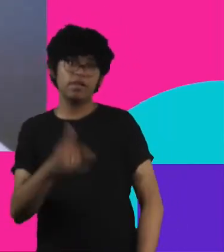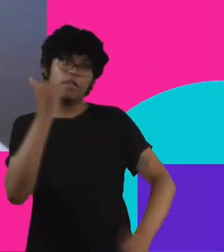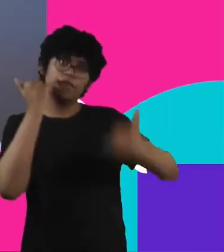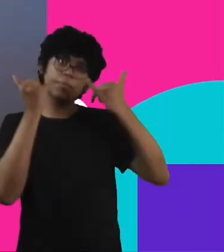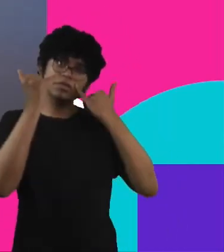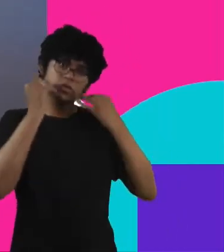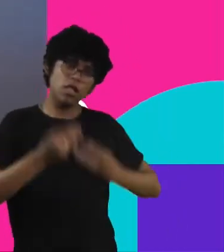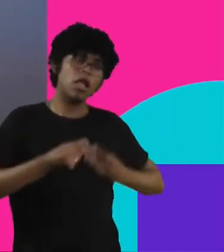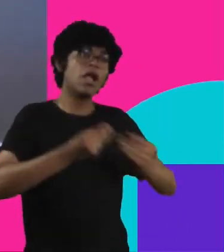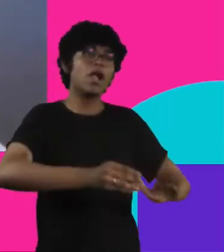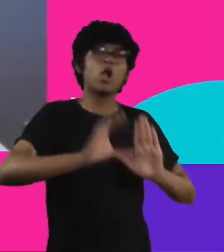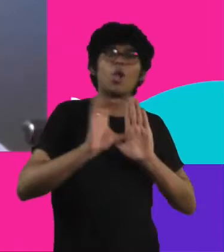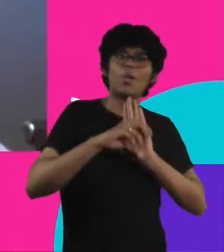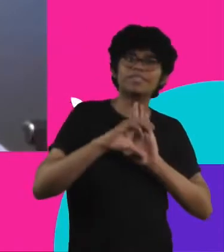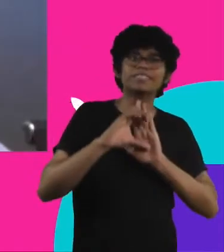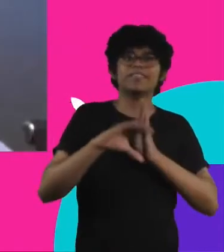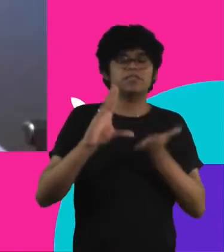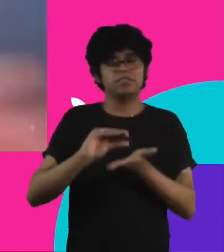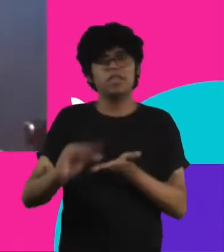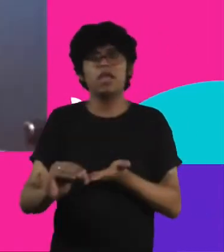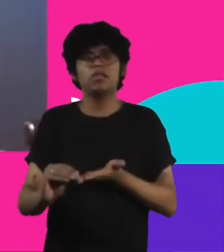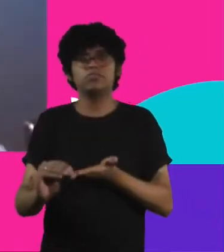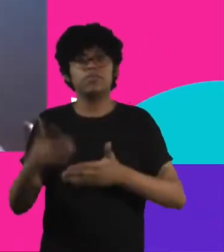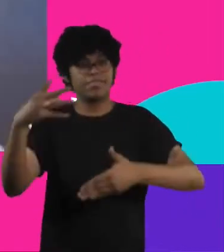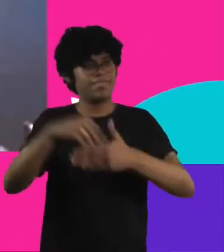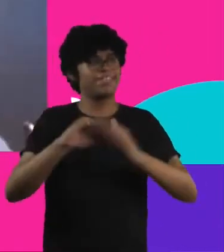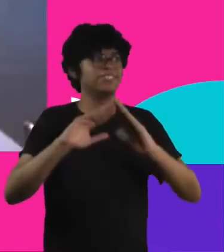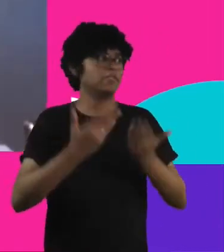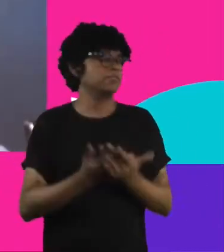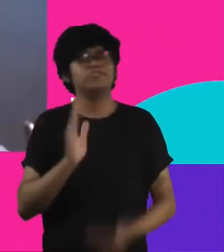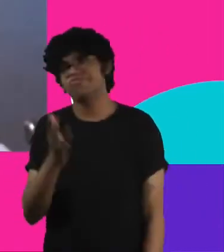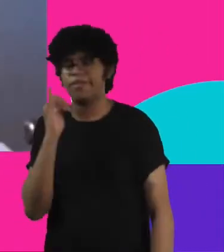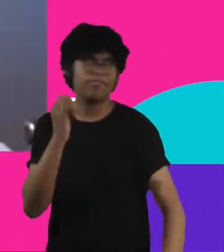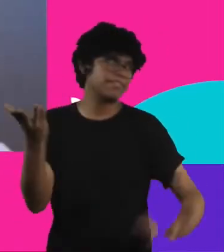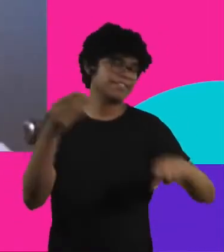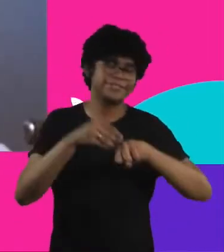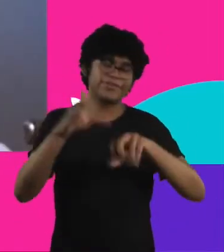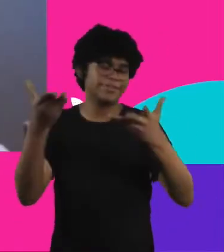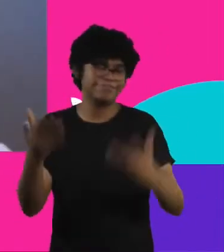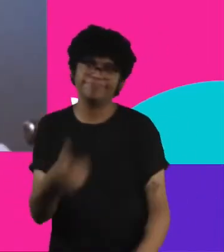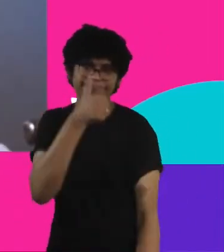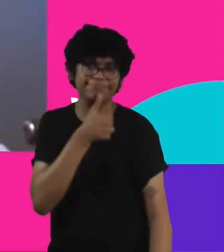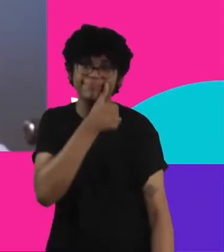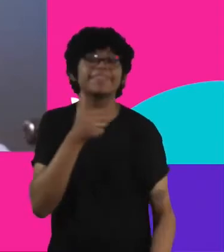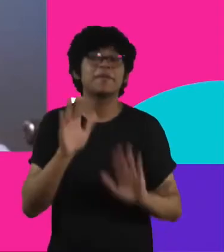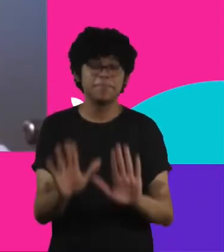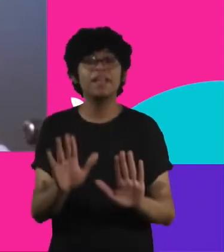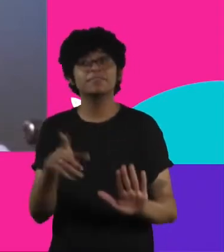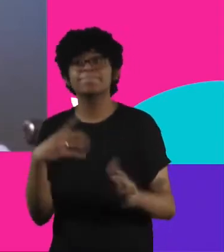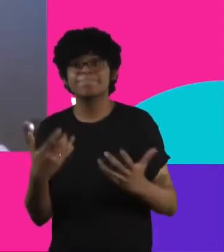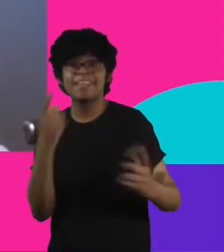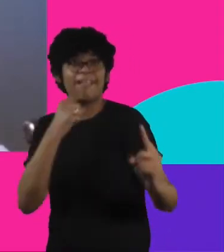os conceitos do cidadão de dados para o banco escolar. Já deu spoiler, né? Já contei para vocês, mas a gente quer muito chegar nesse lugar.